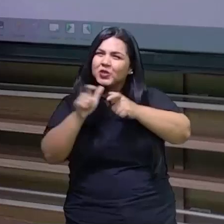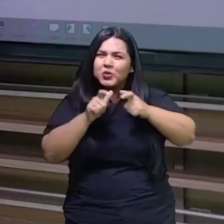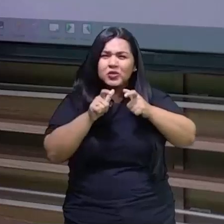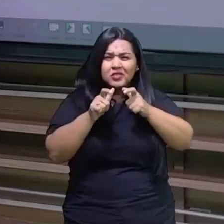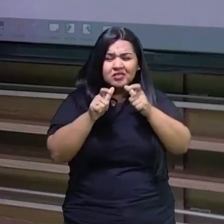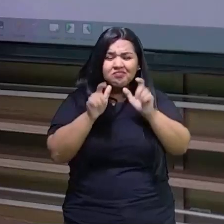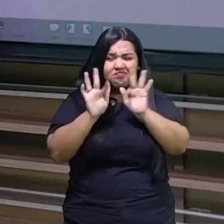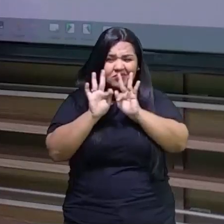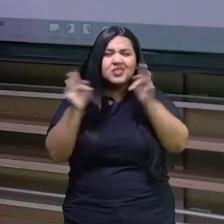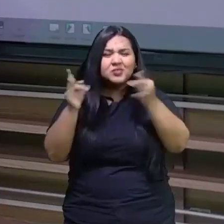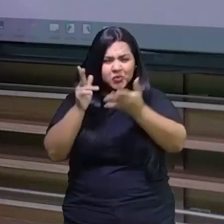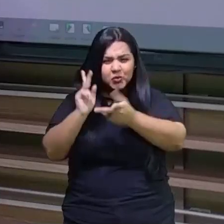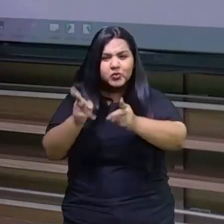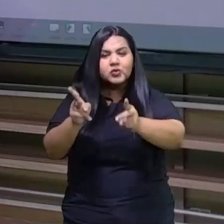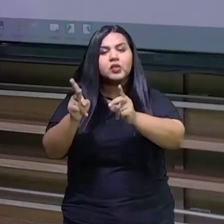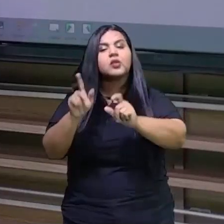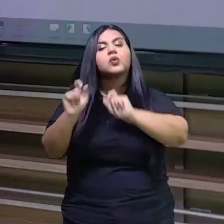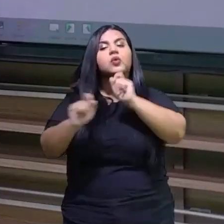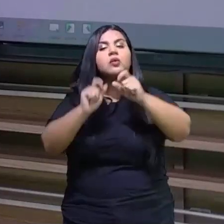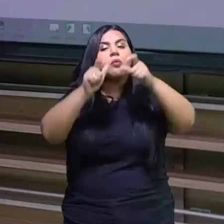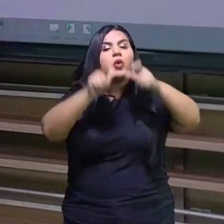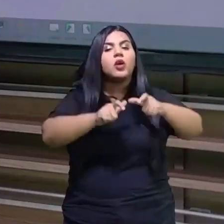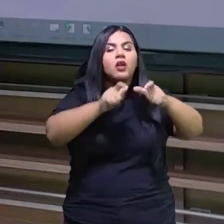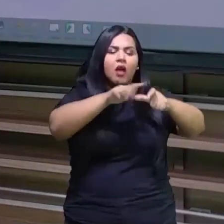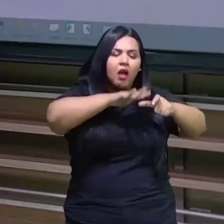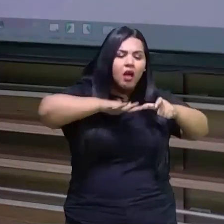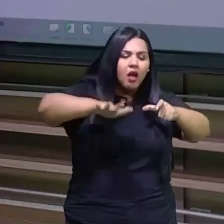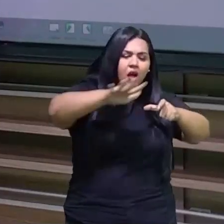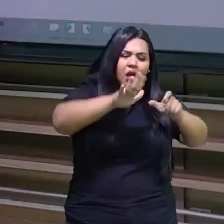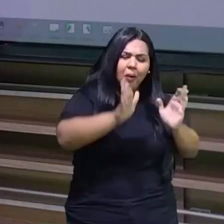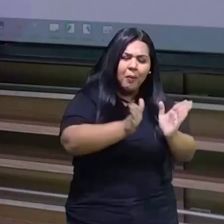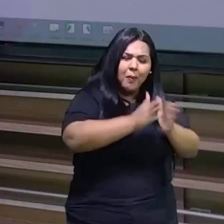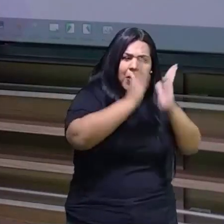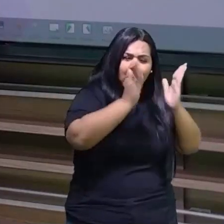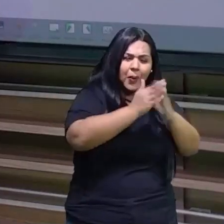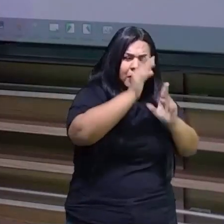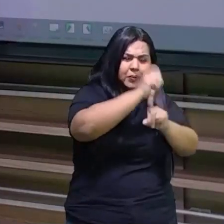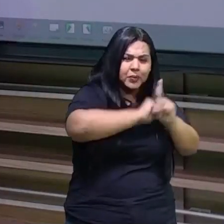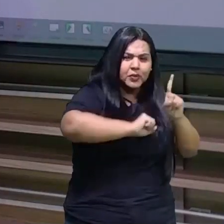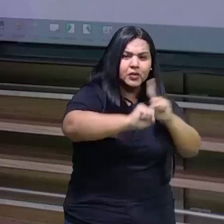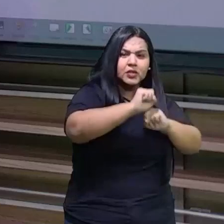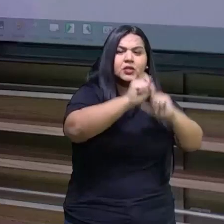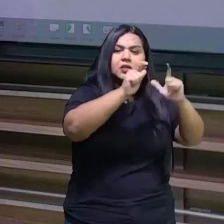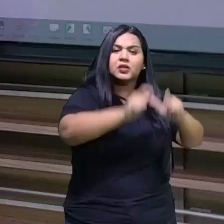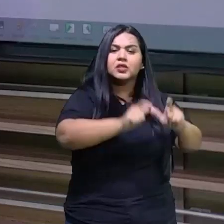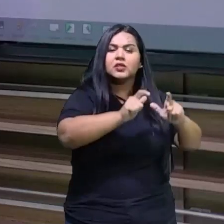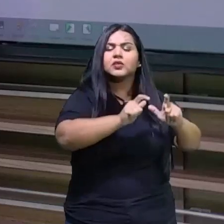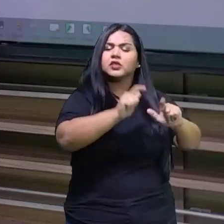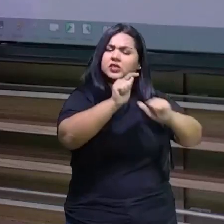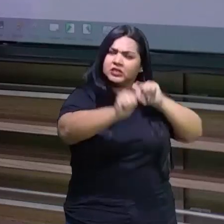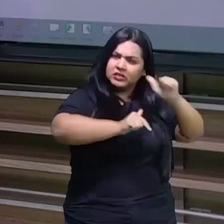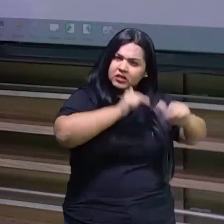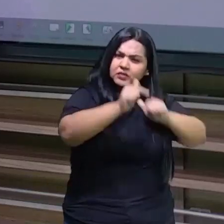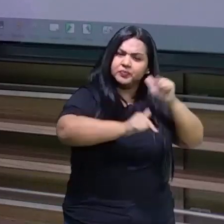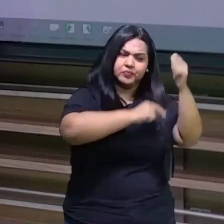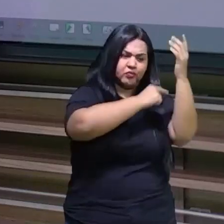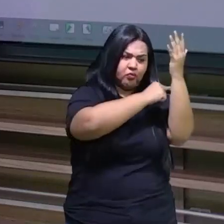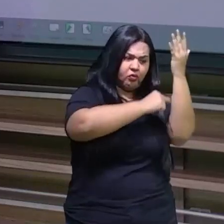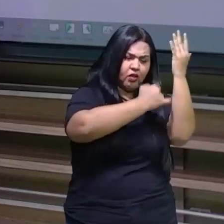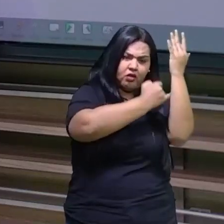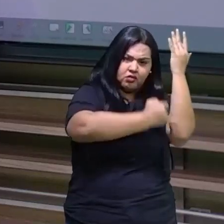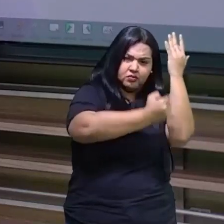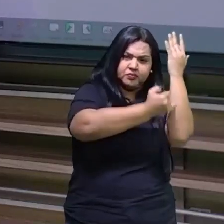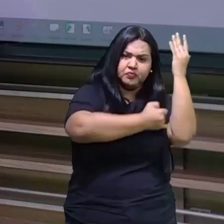desenvolvidos assim. Era onde morava a parte mais pobre da sociedade, onde moravam aqueles que trabalhavam nos seringais, que trabalhavam